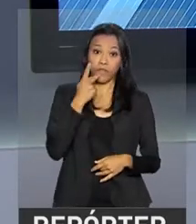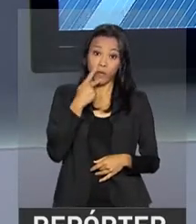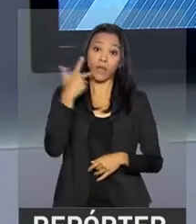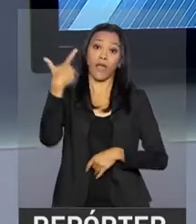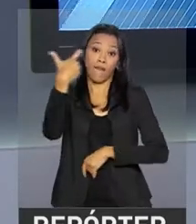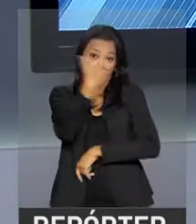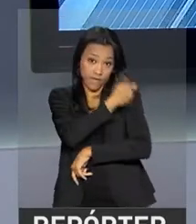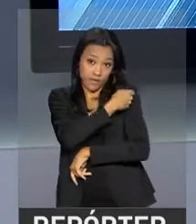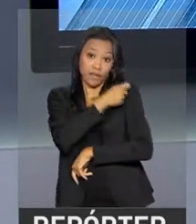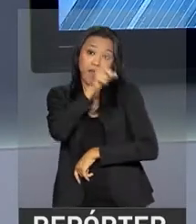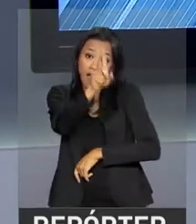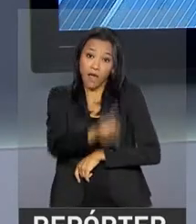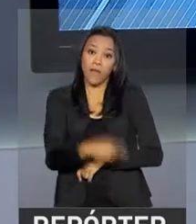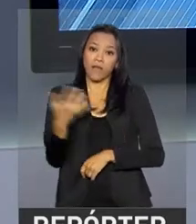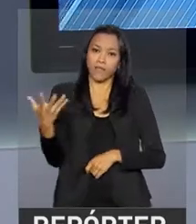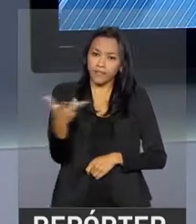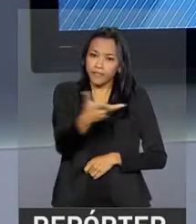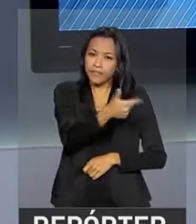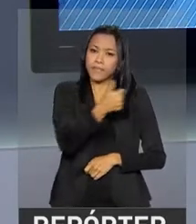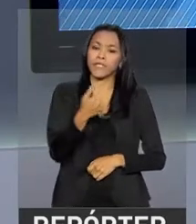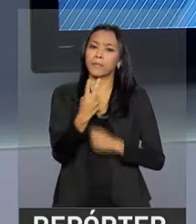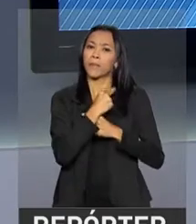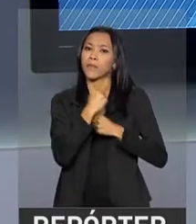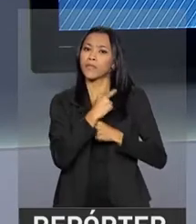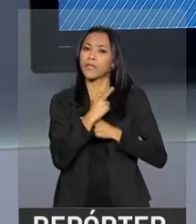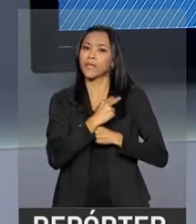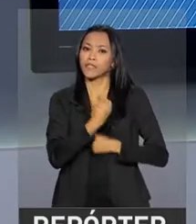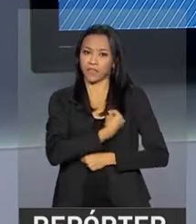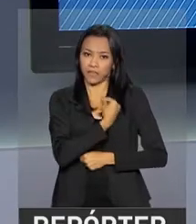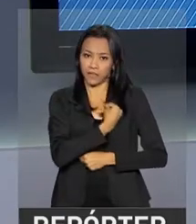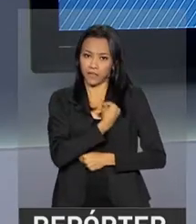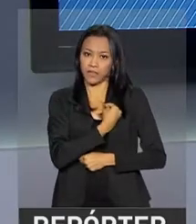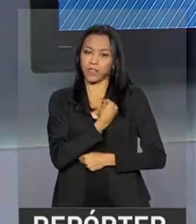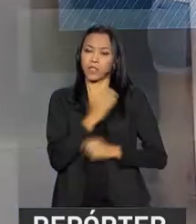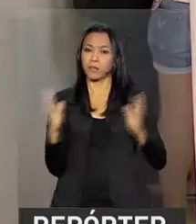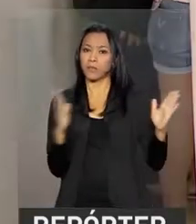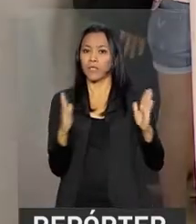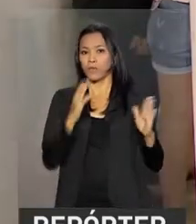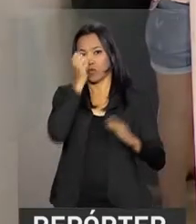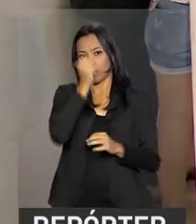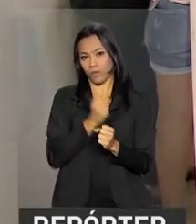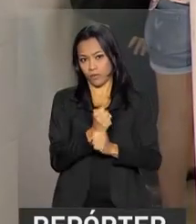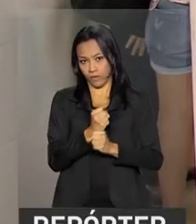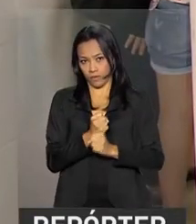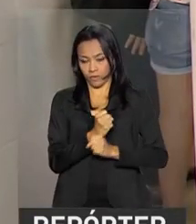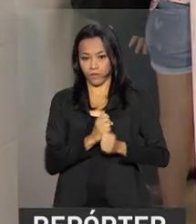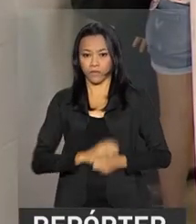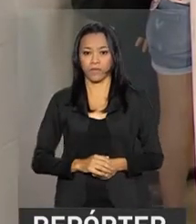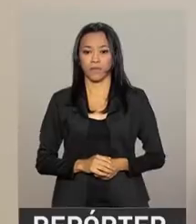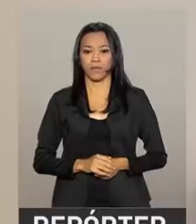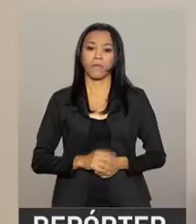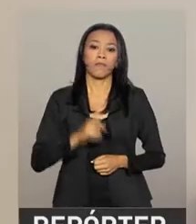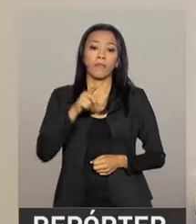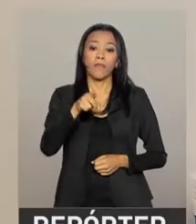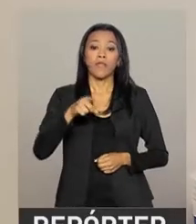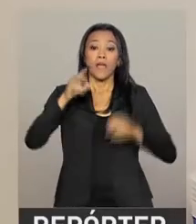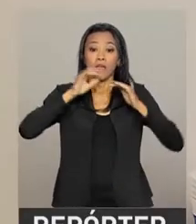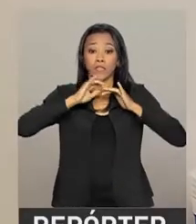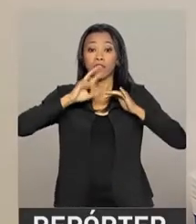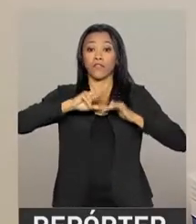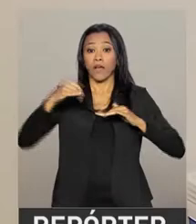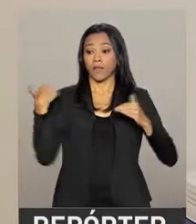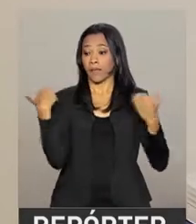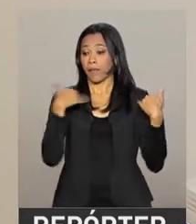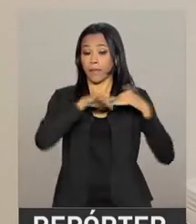eficaz e garante a imunização por um período mínimo de oito anos na campanha que vai de fevereiro a